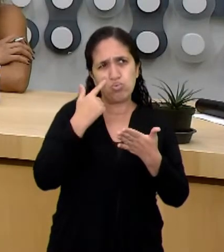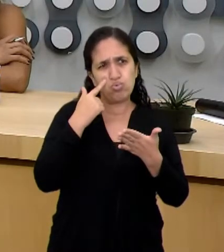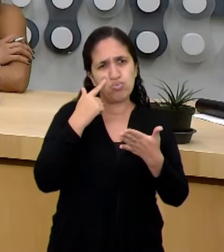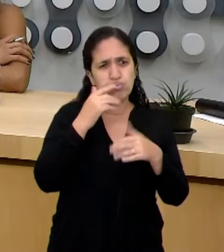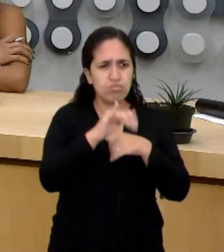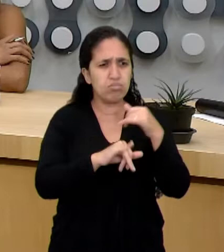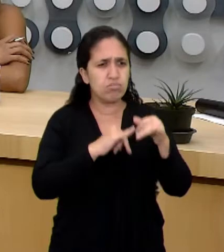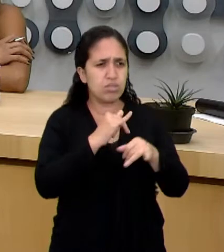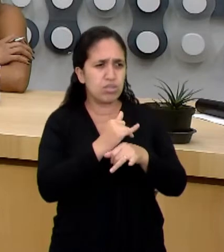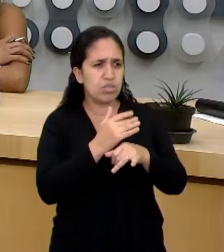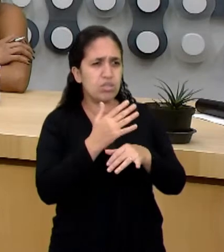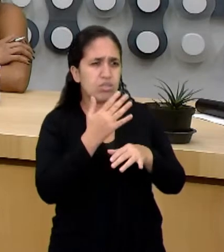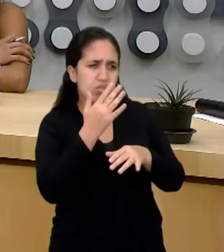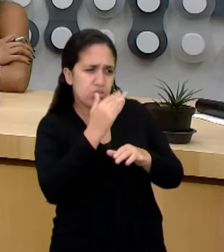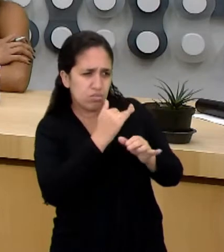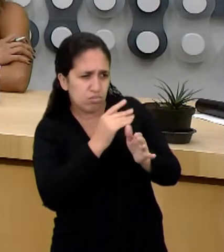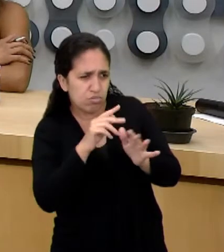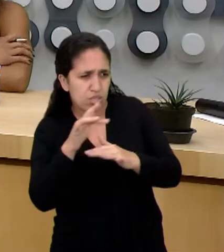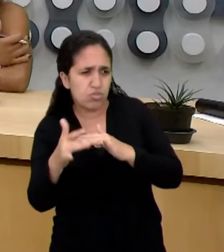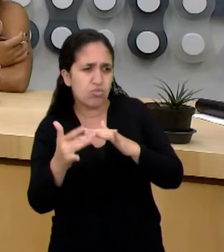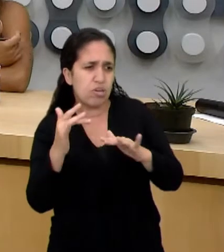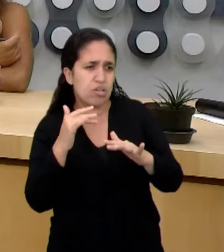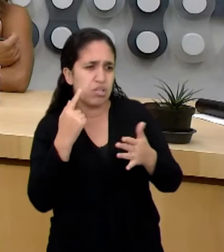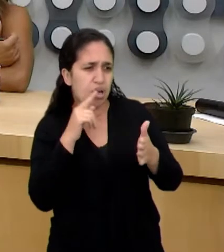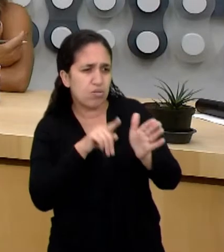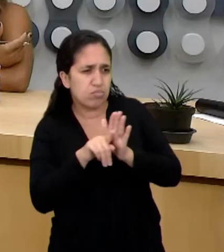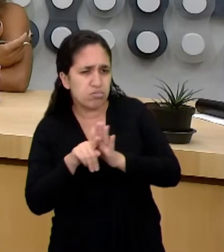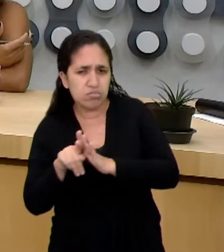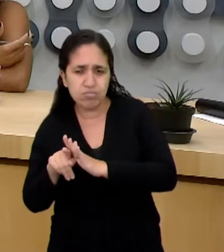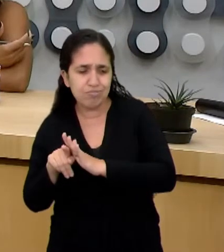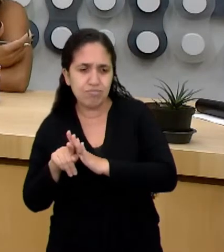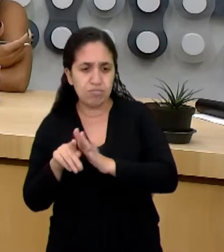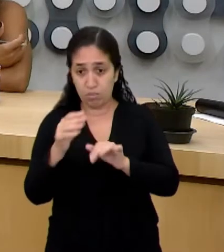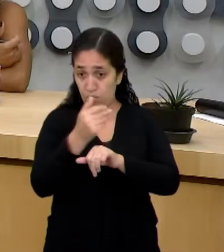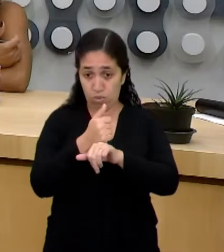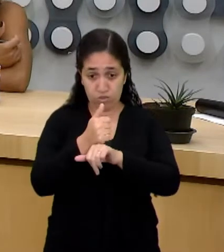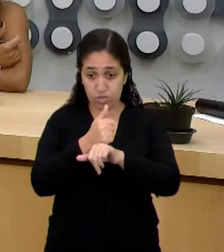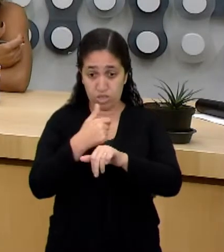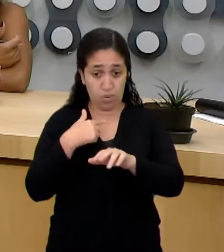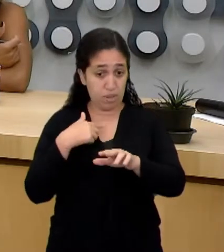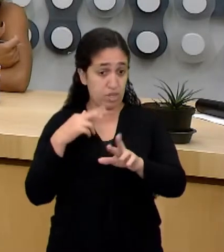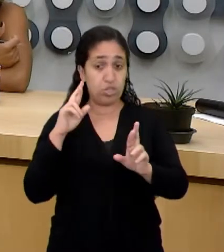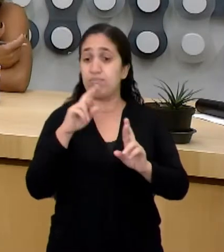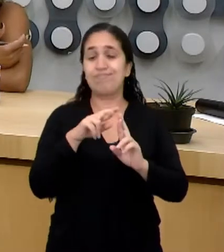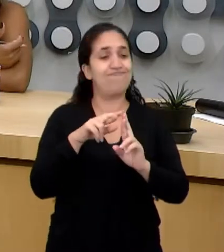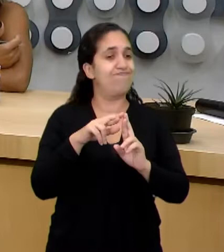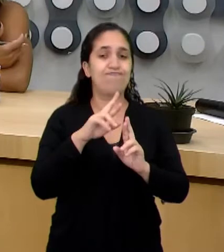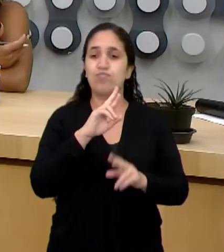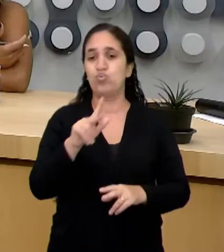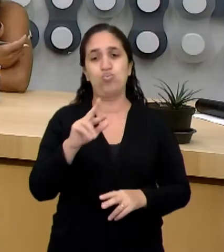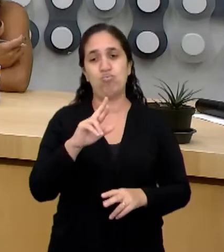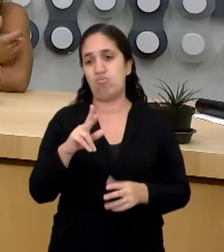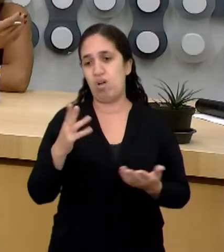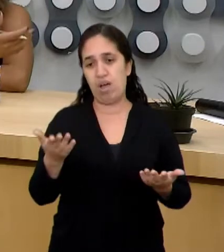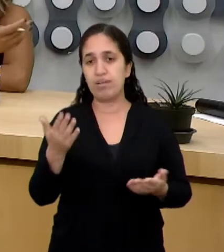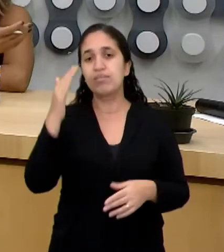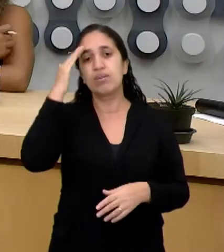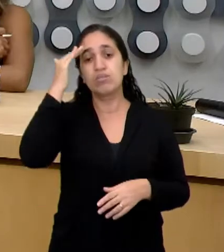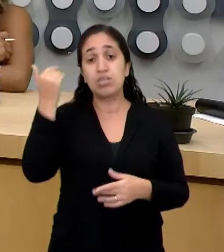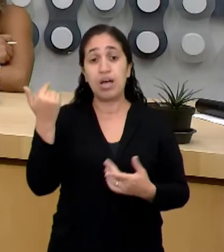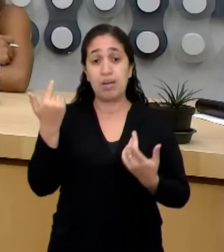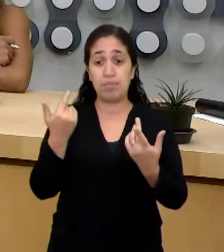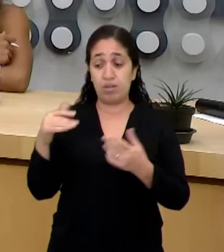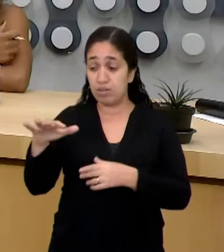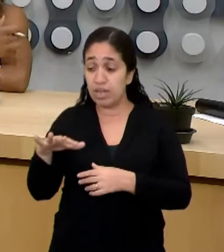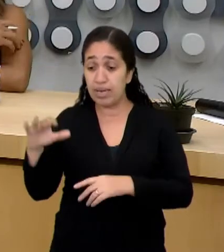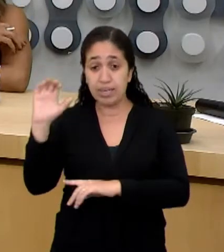redes sociais, essas coisas, profissionalmente eu não sou representada. Se a gente pensar que tem poucas mulheres na ciência, eu sou